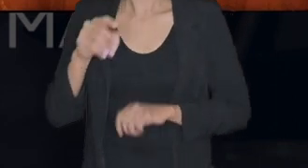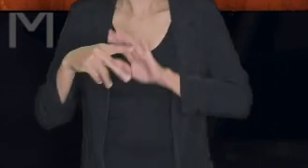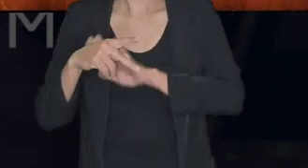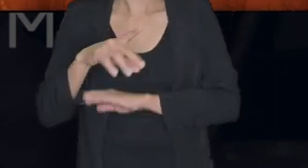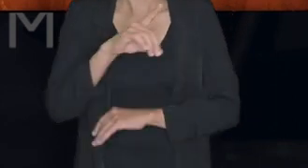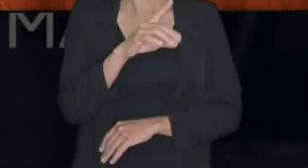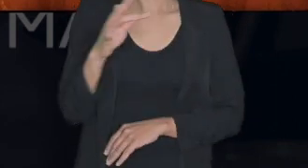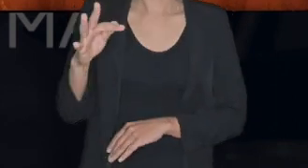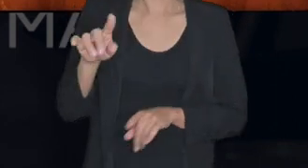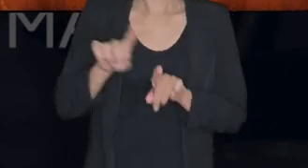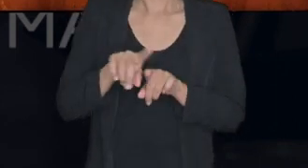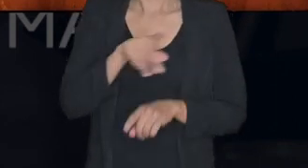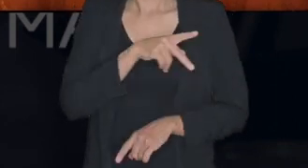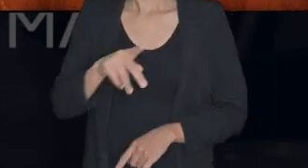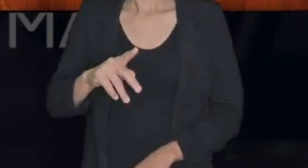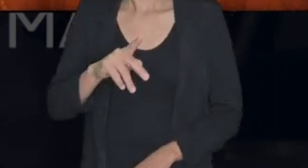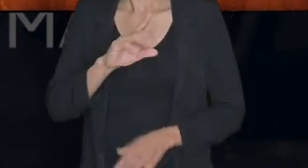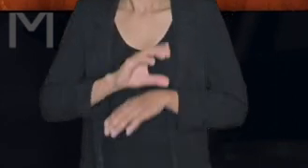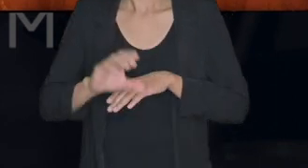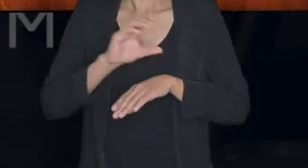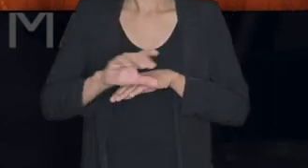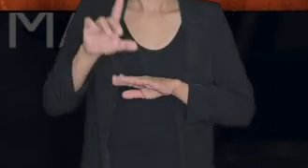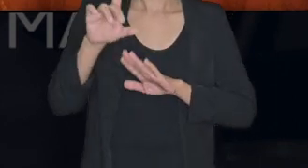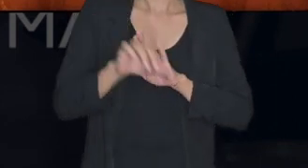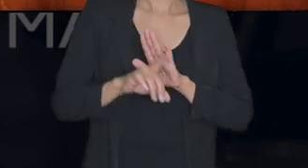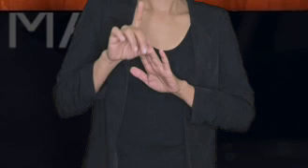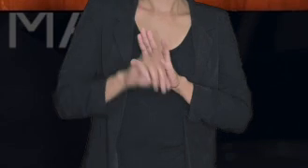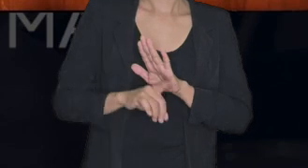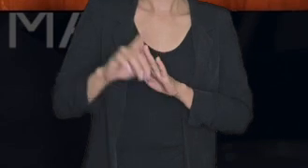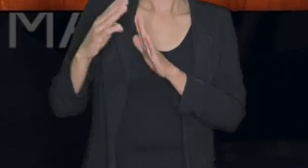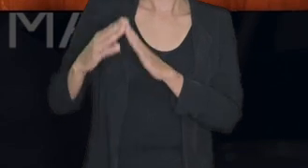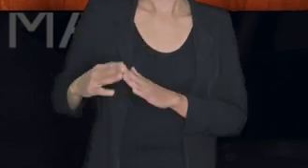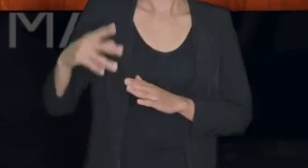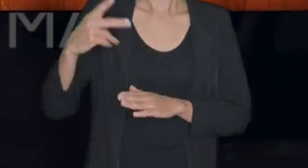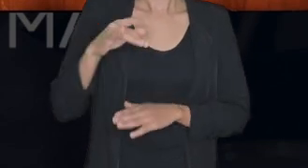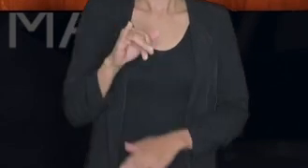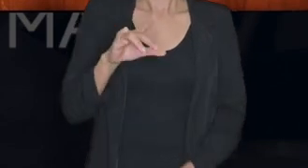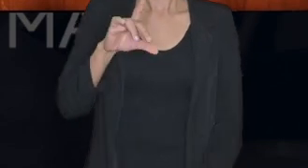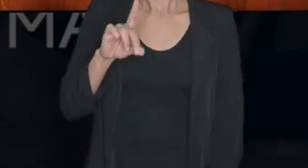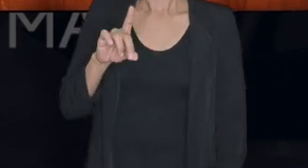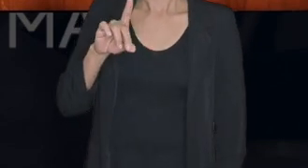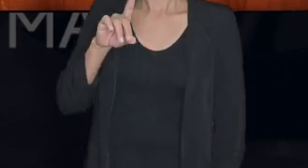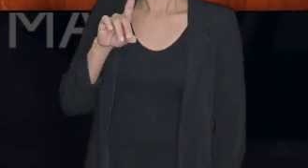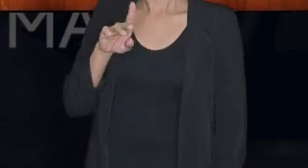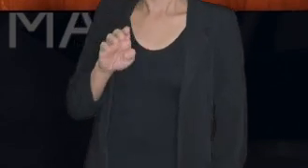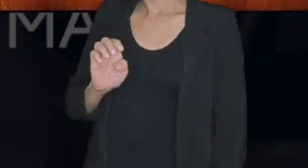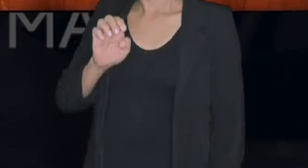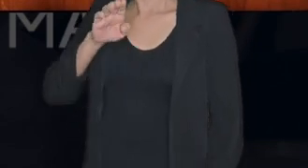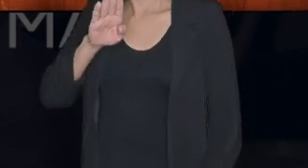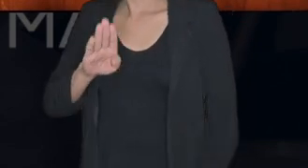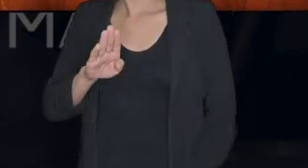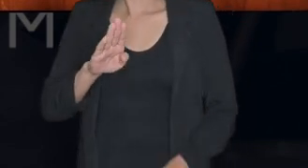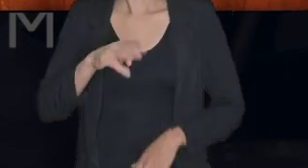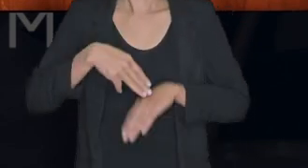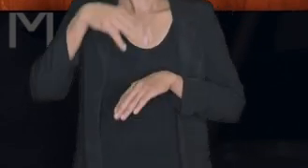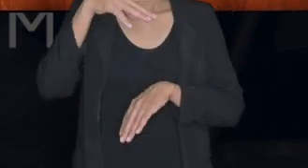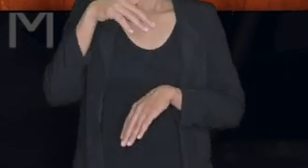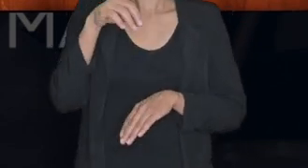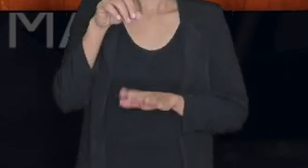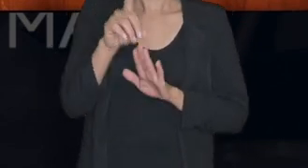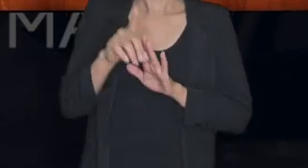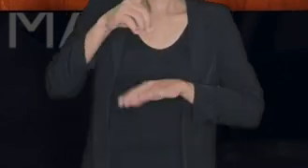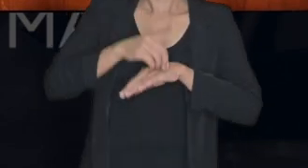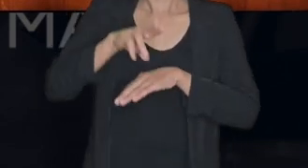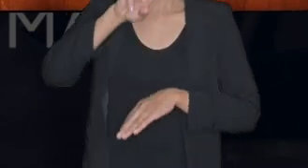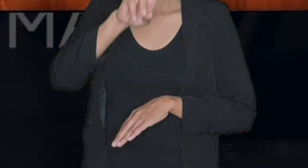em Direito Imobiliário do IDEP, é mestre e doutor em Direito pela Universidade de Brasília, foi